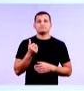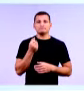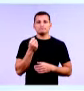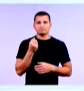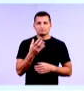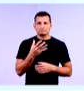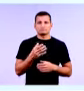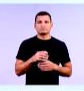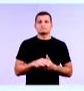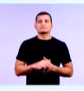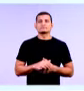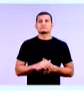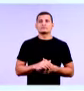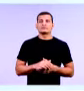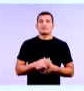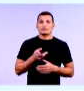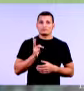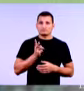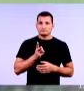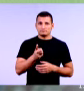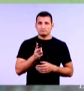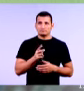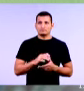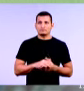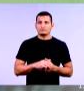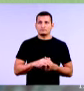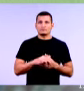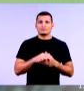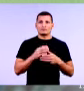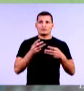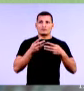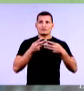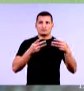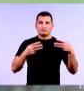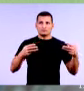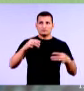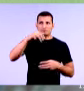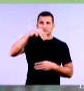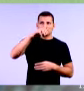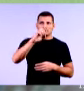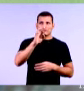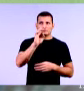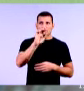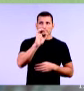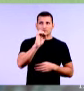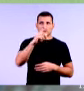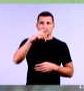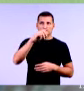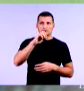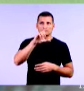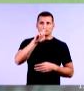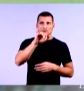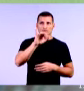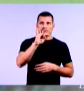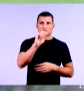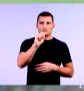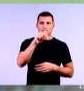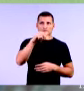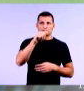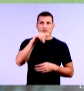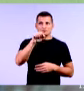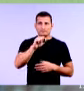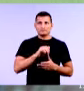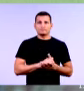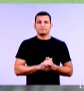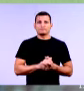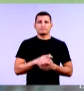bem colocado. Bom, vamos continuar então com as redes metropolitanas, né? O que são as redes metropolitanas? São redes de provedores de serviços